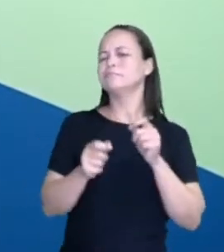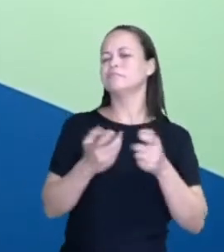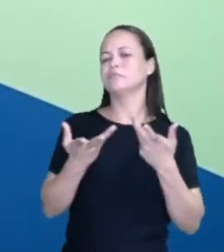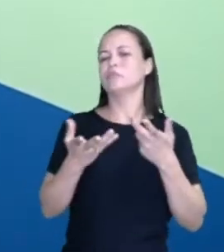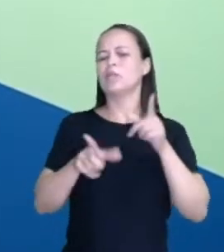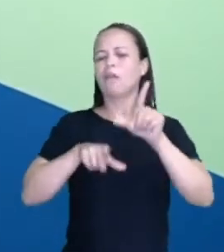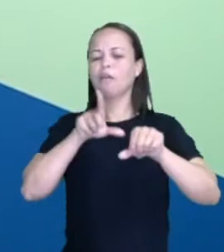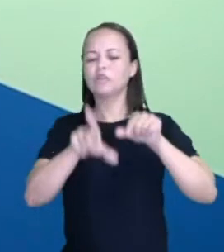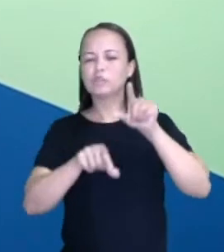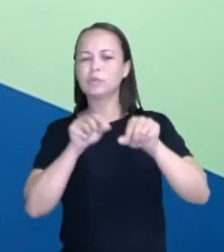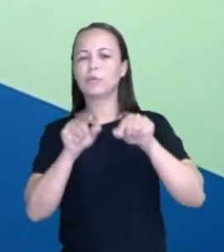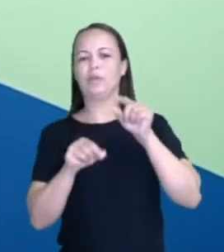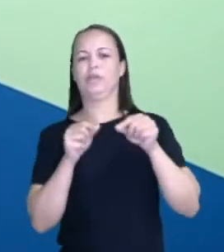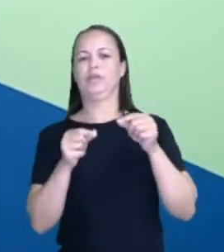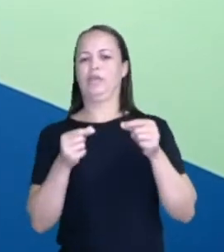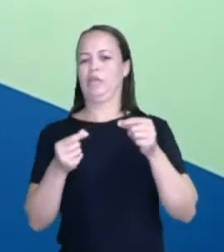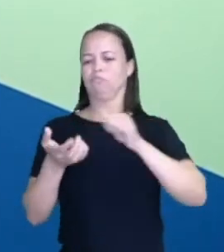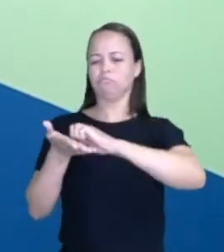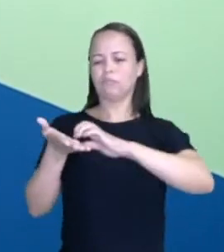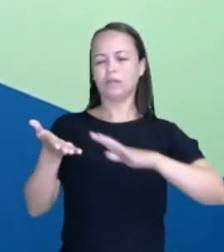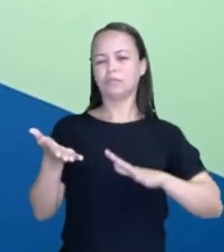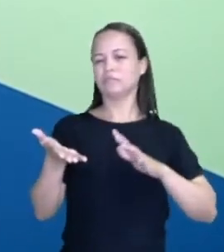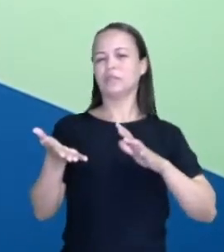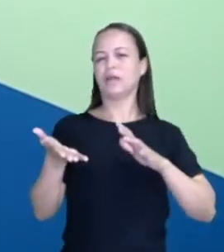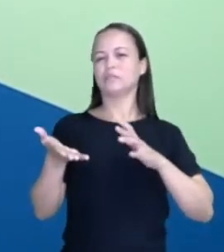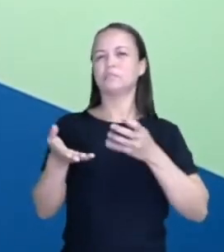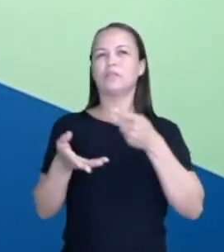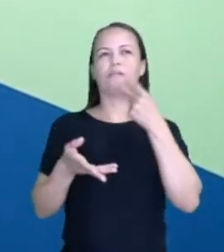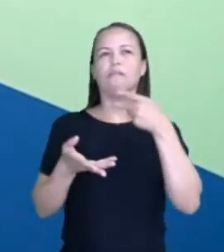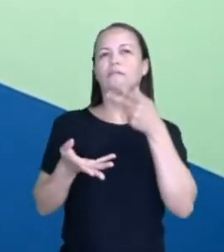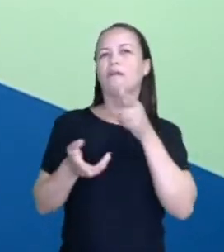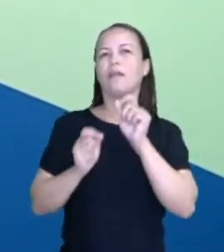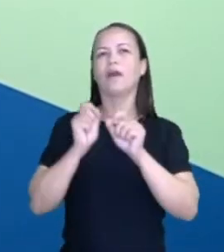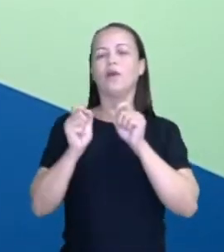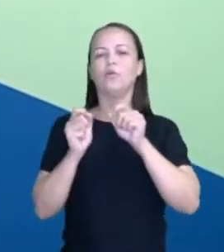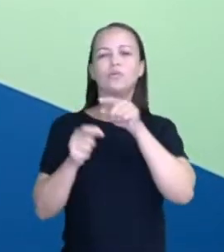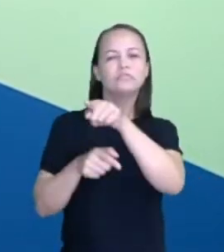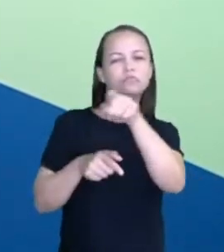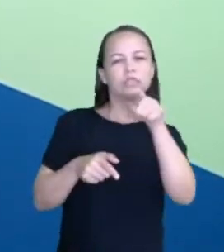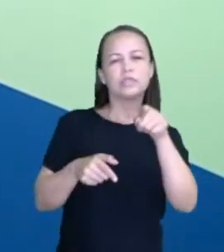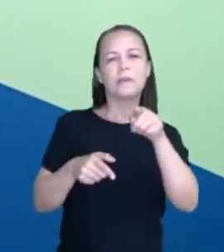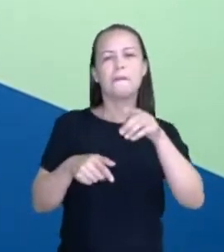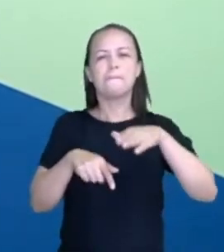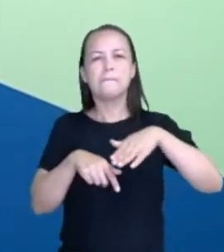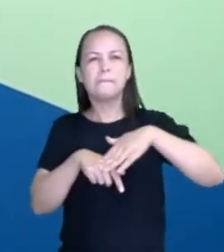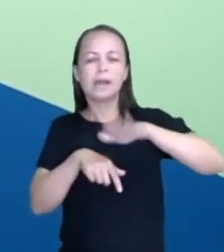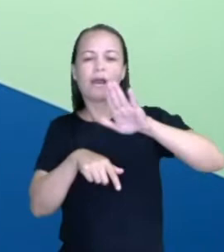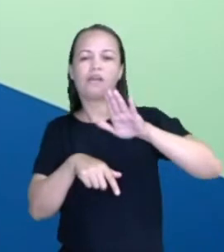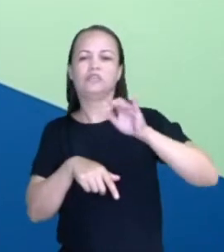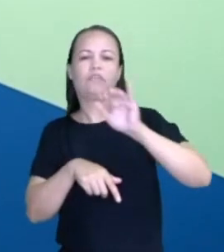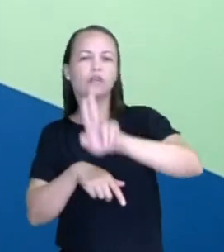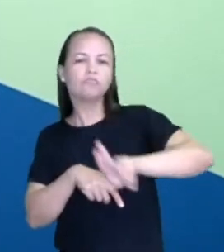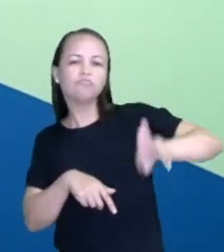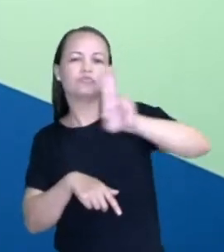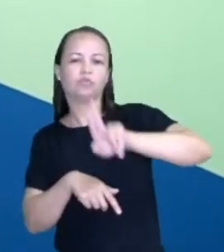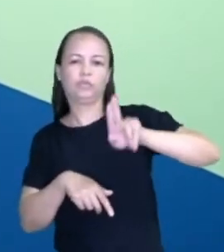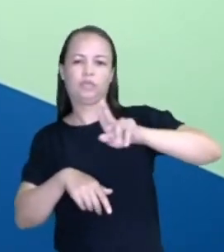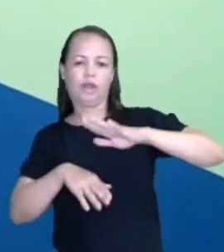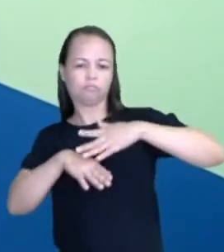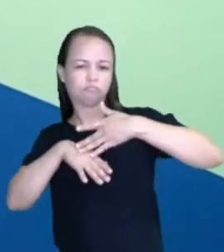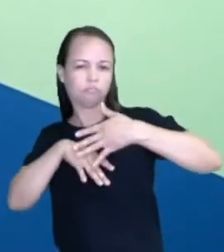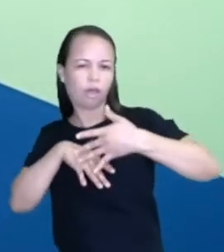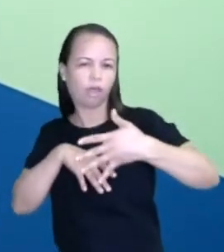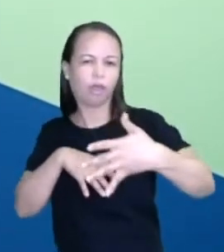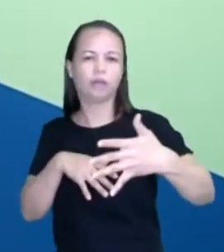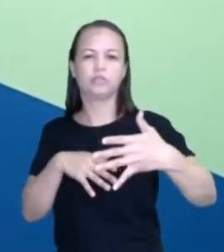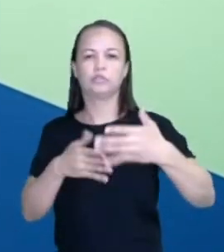dizer o quanto aquele assunto que você mais vai utilizar em todo o restante dos